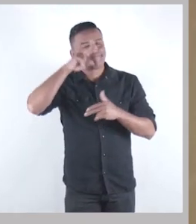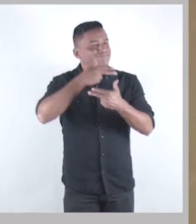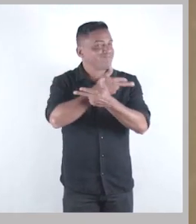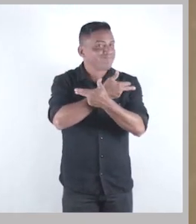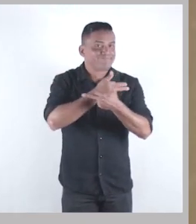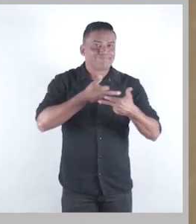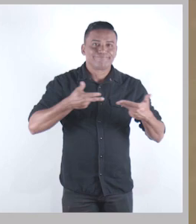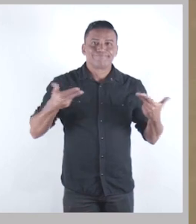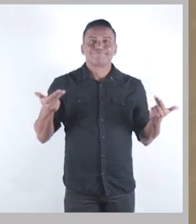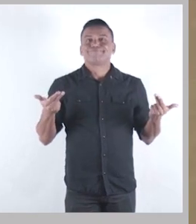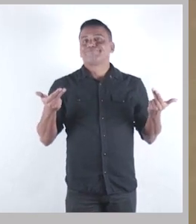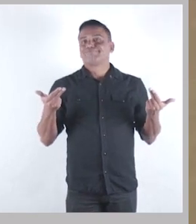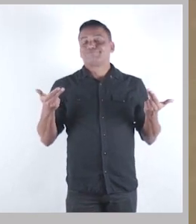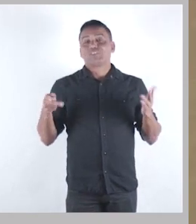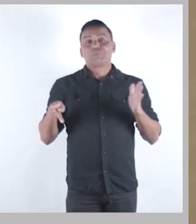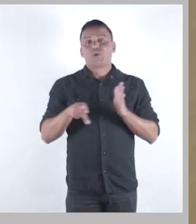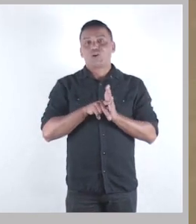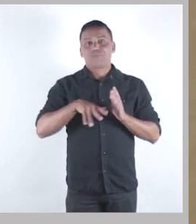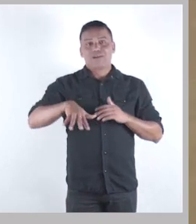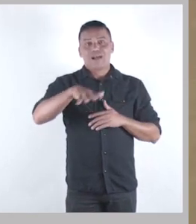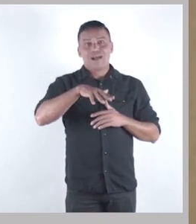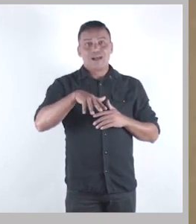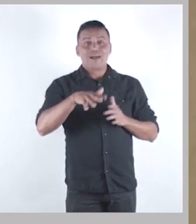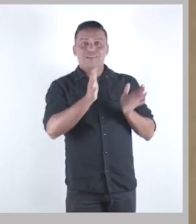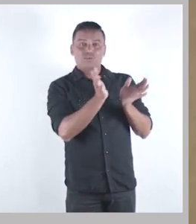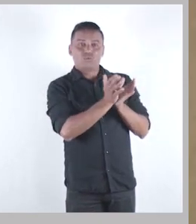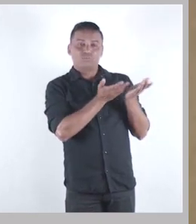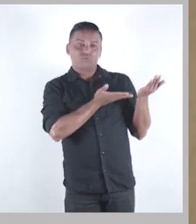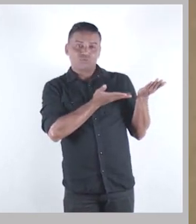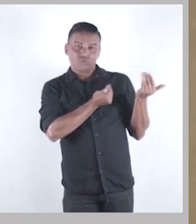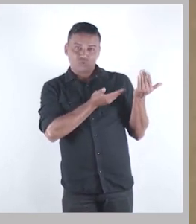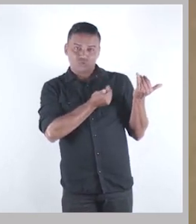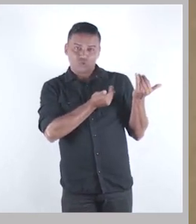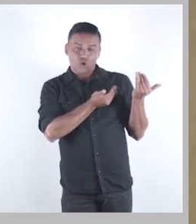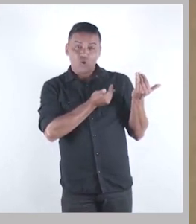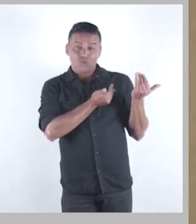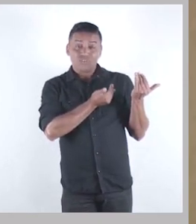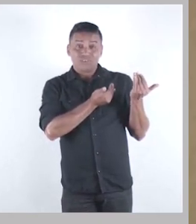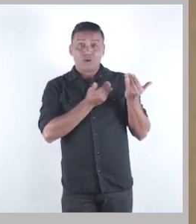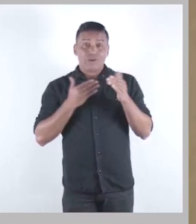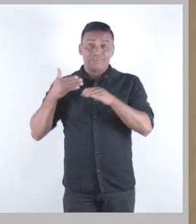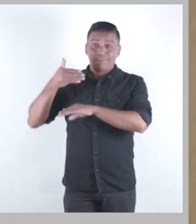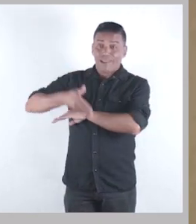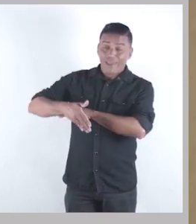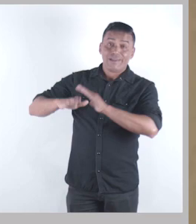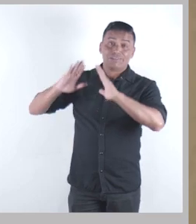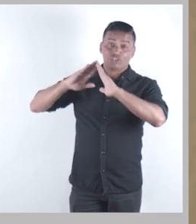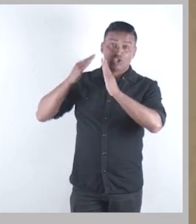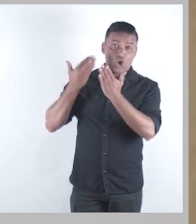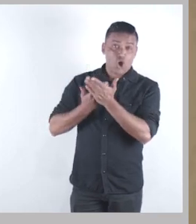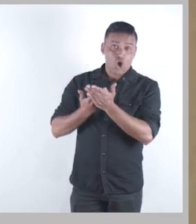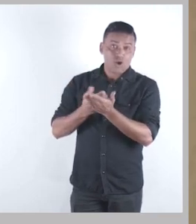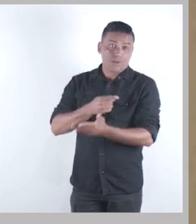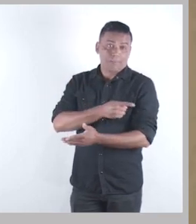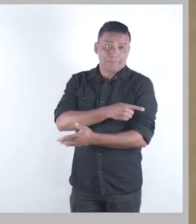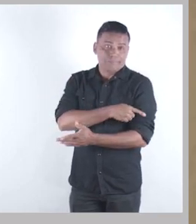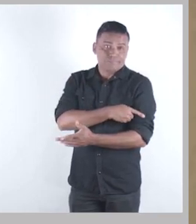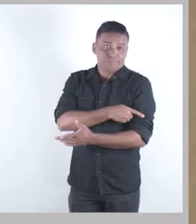próprias para a adolescência, não é? Tinha entrado na escola primária, né? Já estava na escola